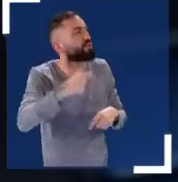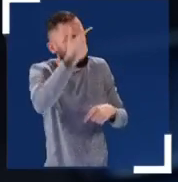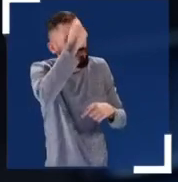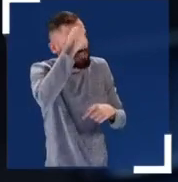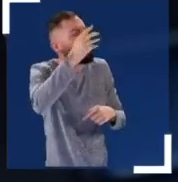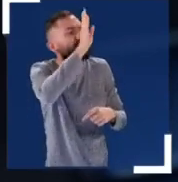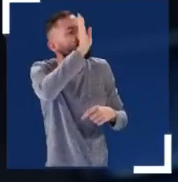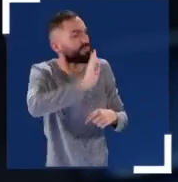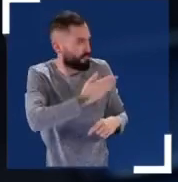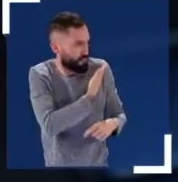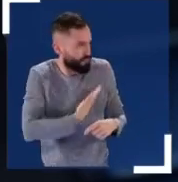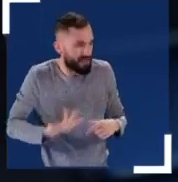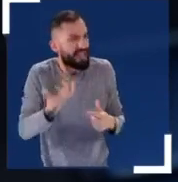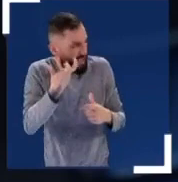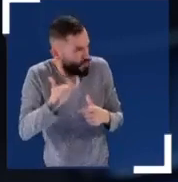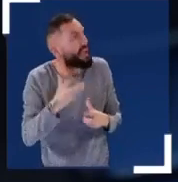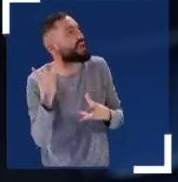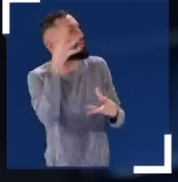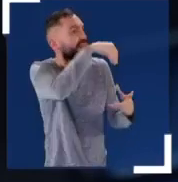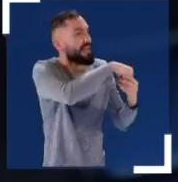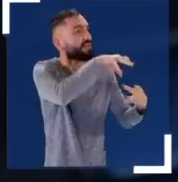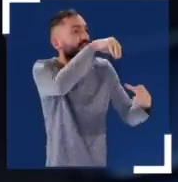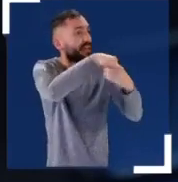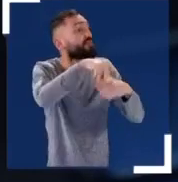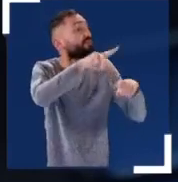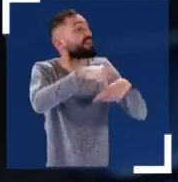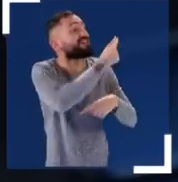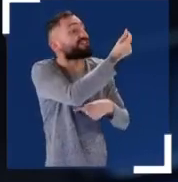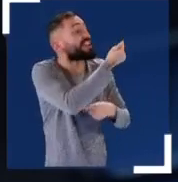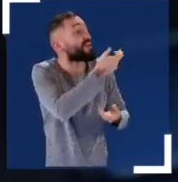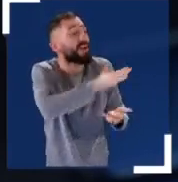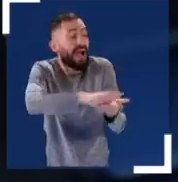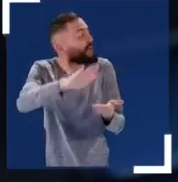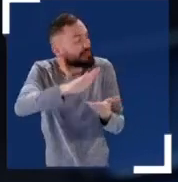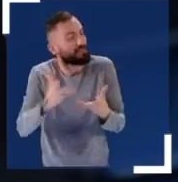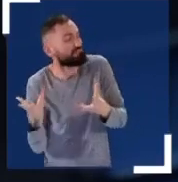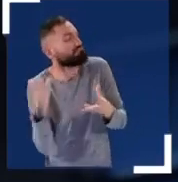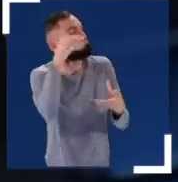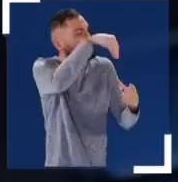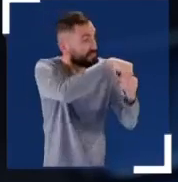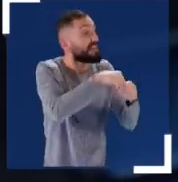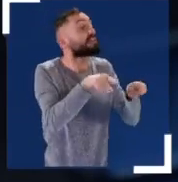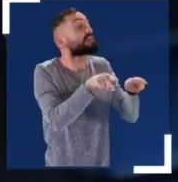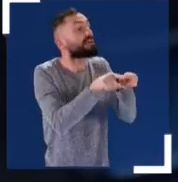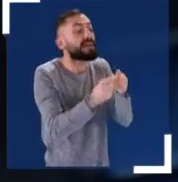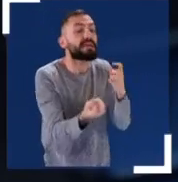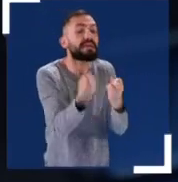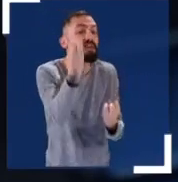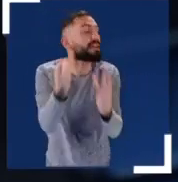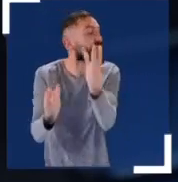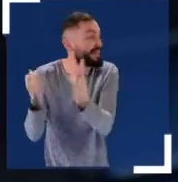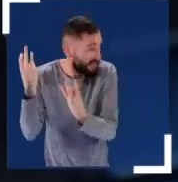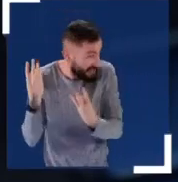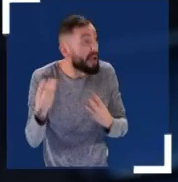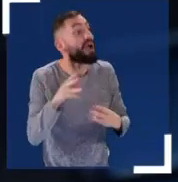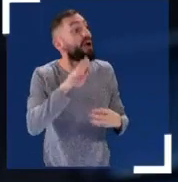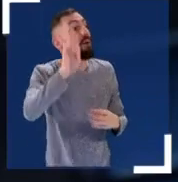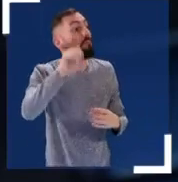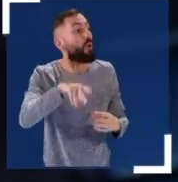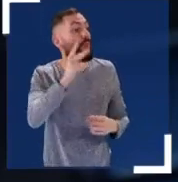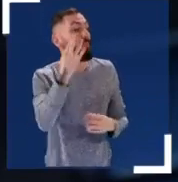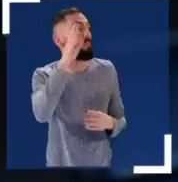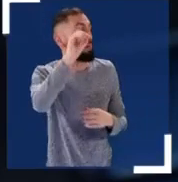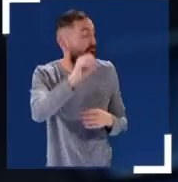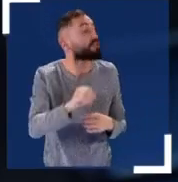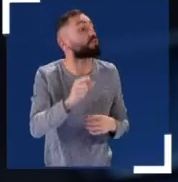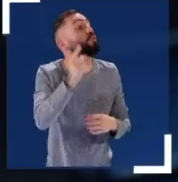abater, inclusive, dos valores que eles têm que gastar com isso. E, ao mesmo tempo, quero abrir os Bom Pratos aos finais de semana, que é uma referência para todo mundo, servir a